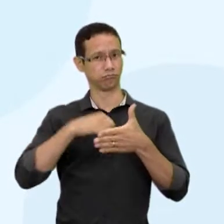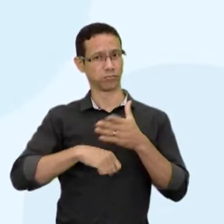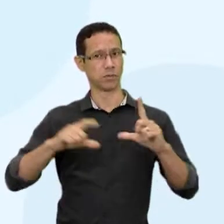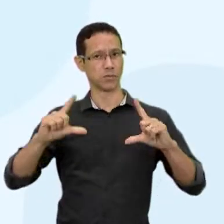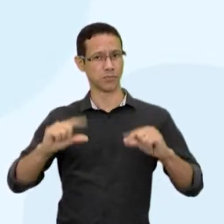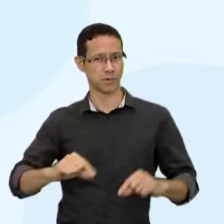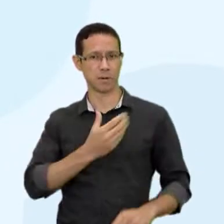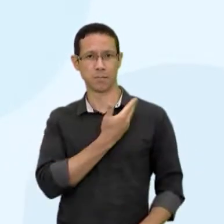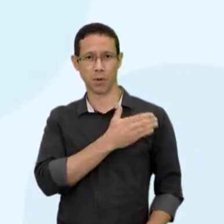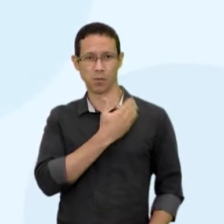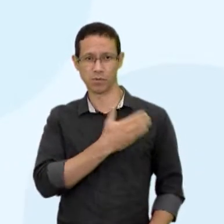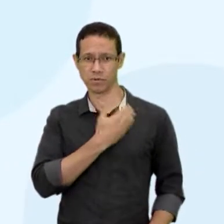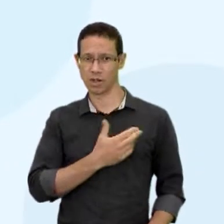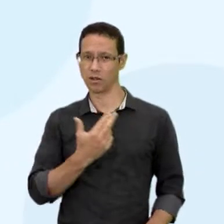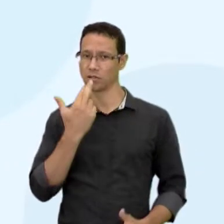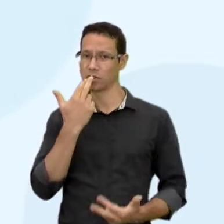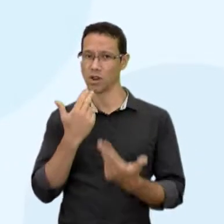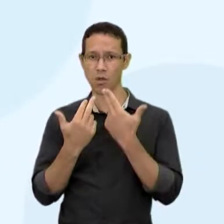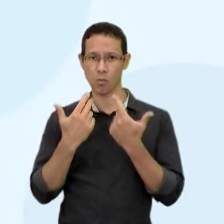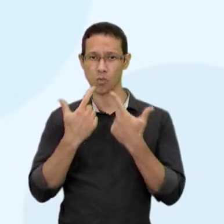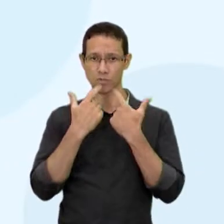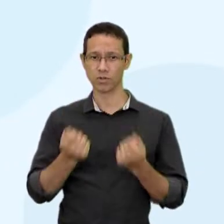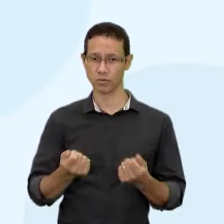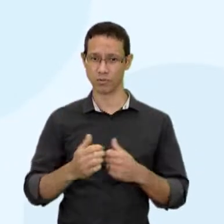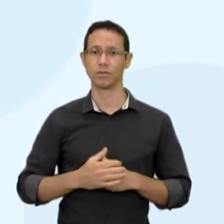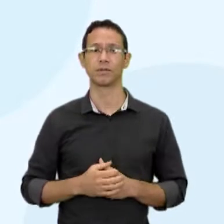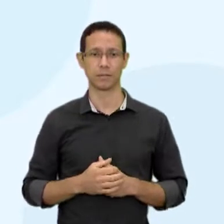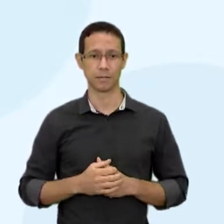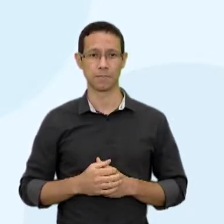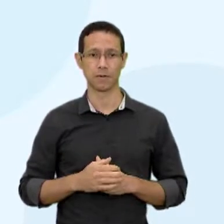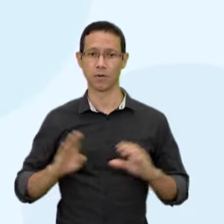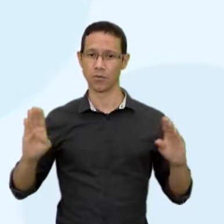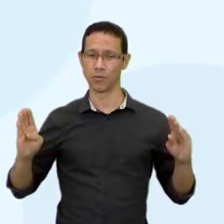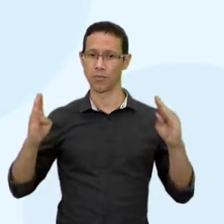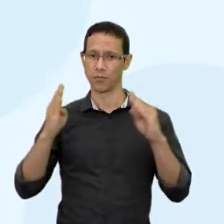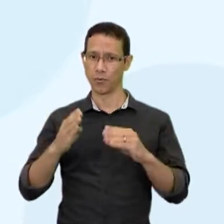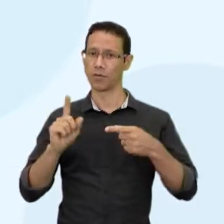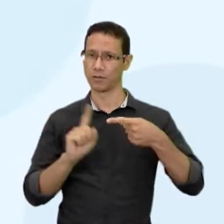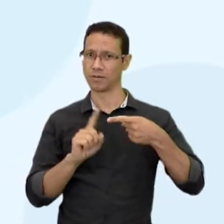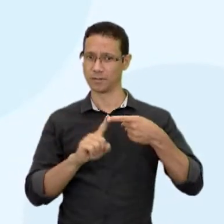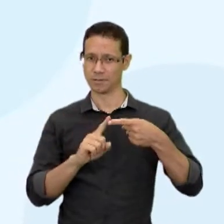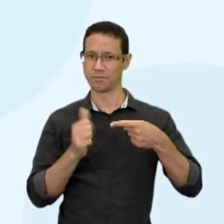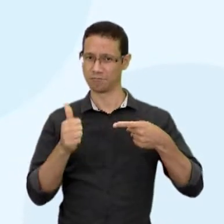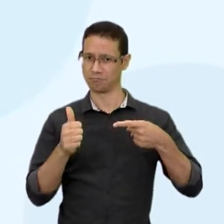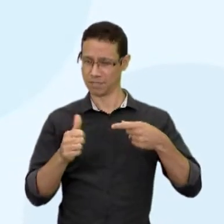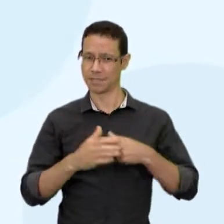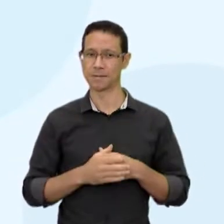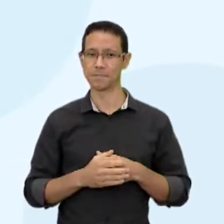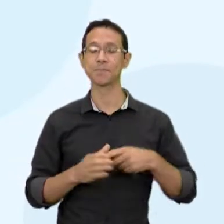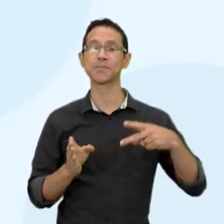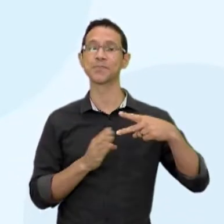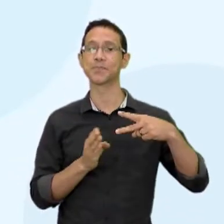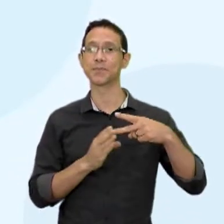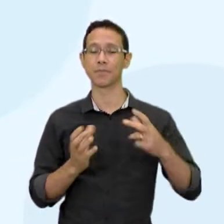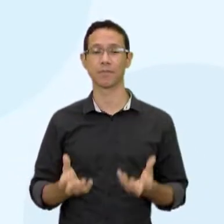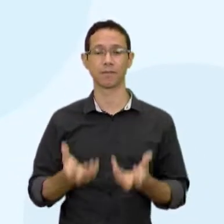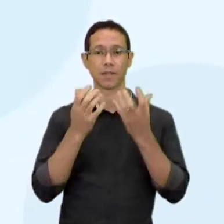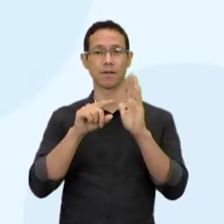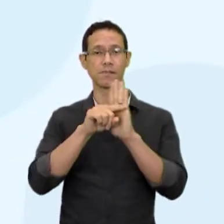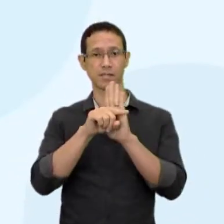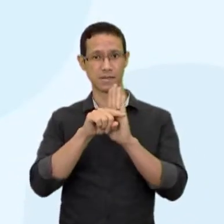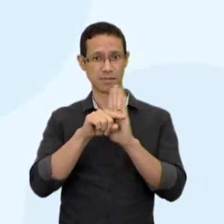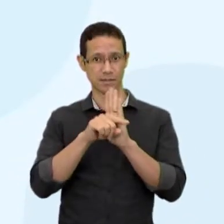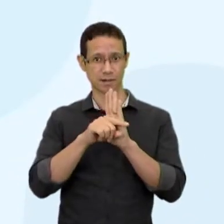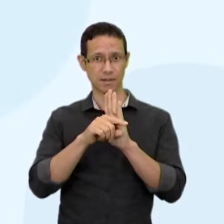preconceitos linguísticos. Então, temos diversos objetivos, mas foquem bastante nesse primeiro. Enfatizar a investigação,